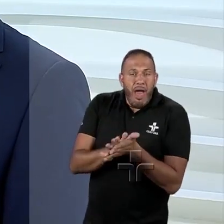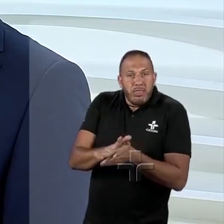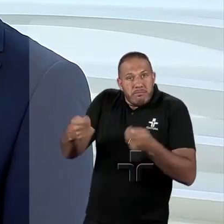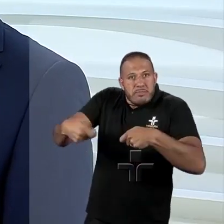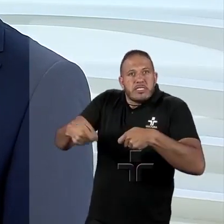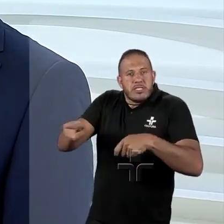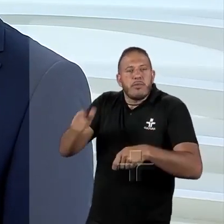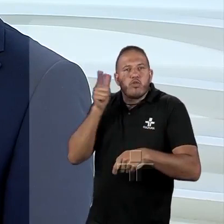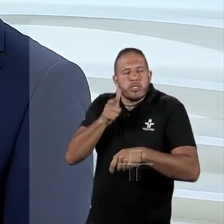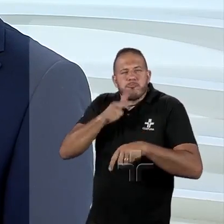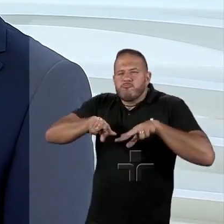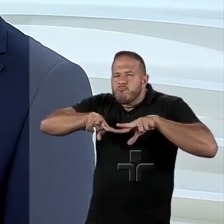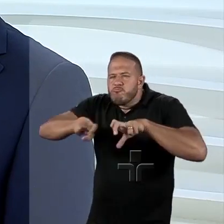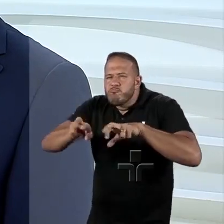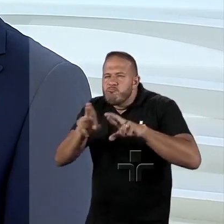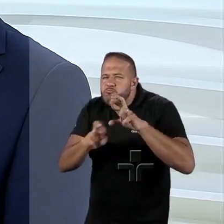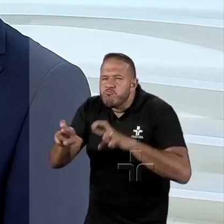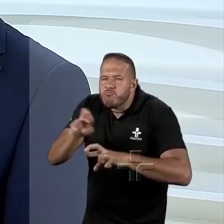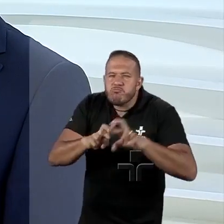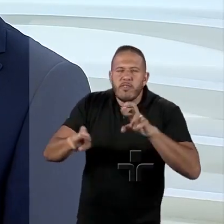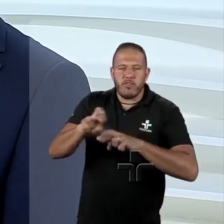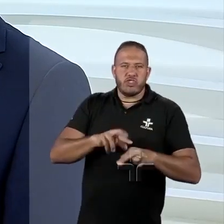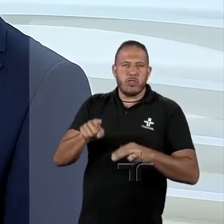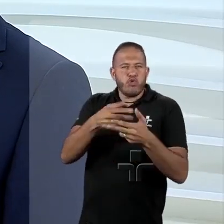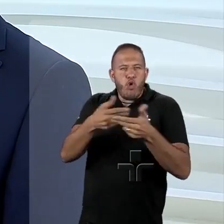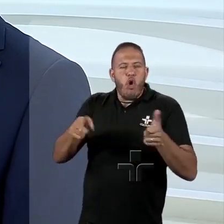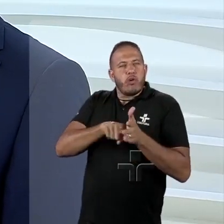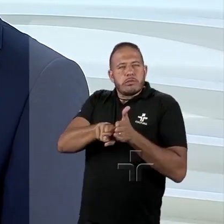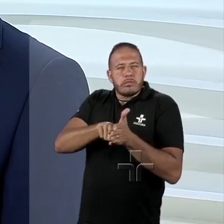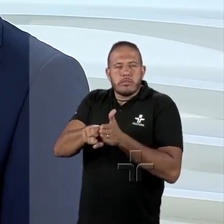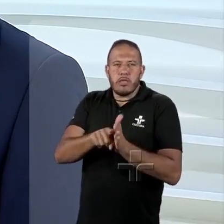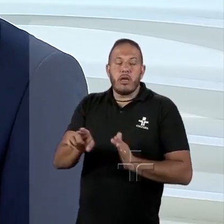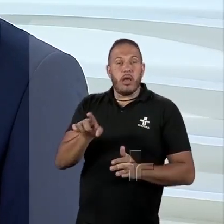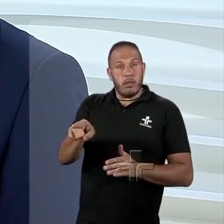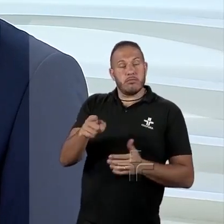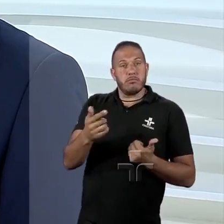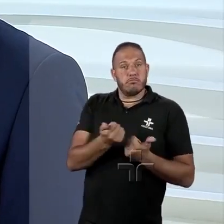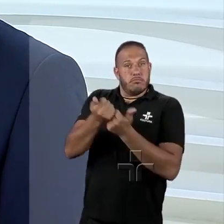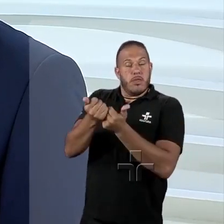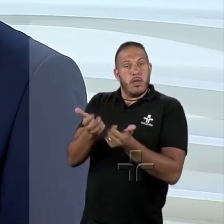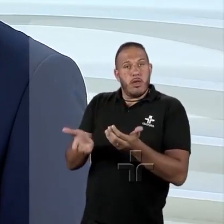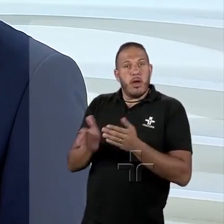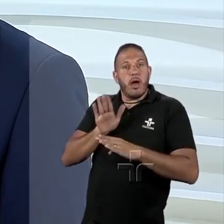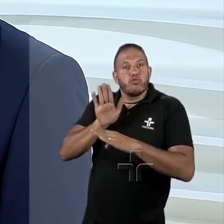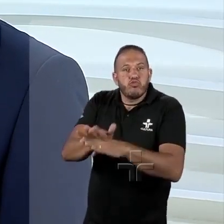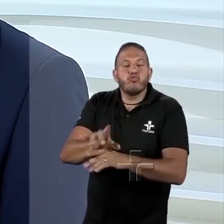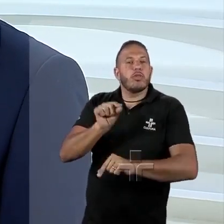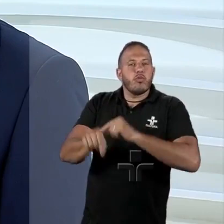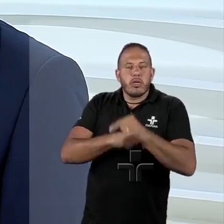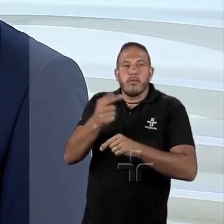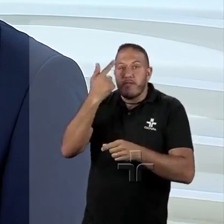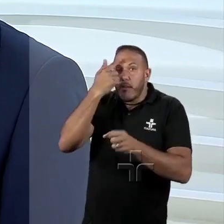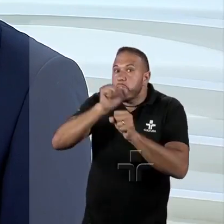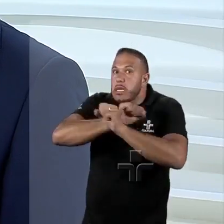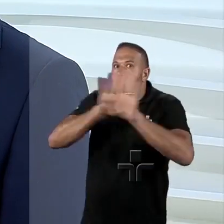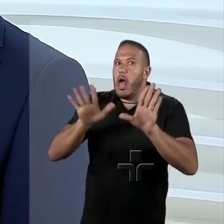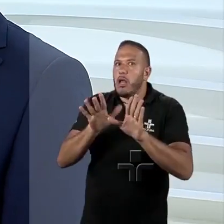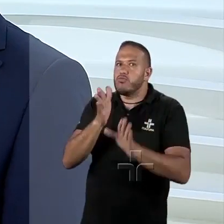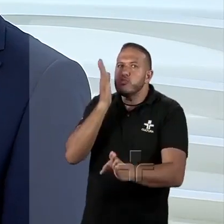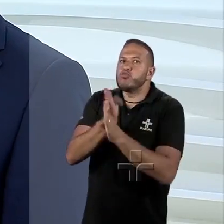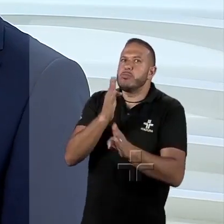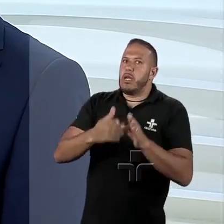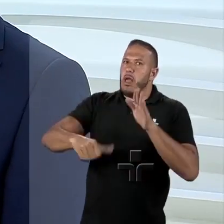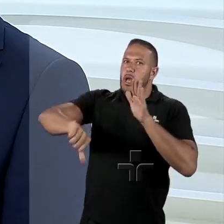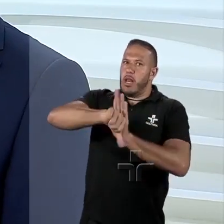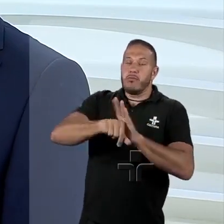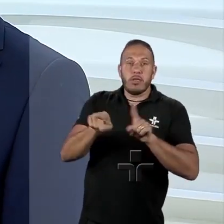necessários para proceder à investigação. A investigação não só ajuda, Ricardo, a elucidar os crimes, como ajuda a